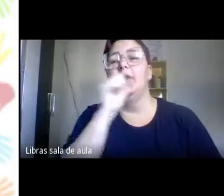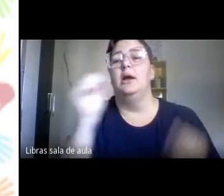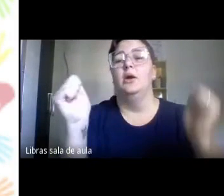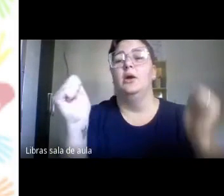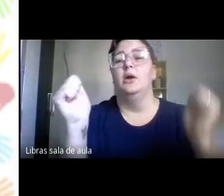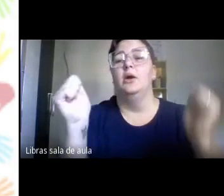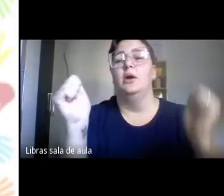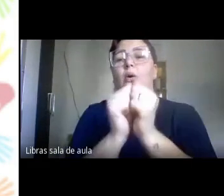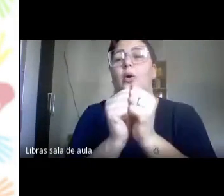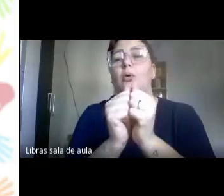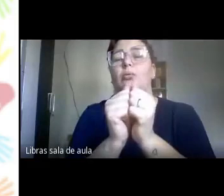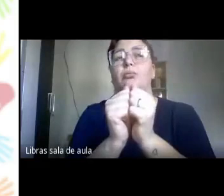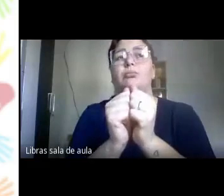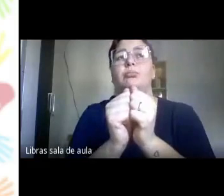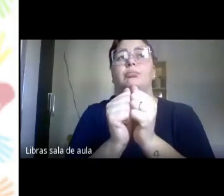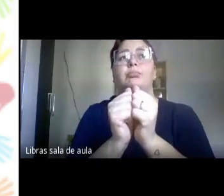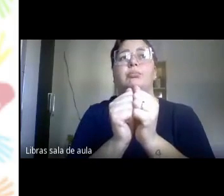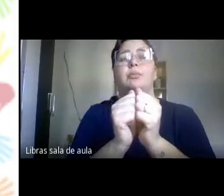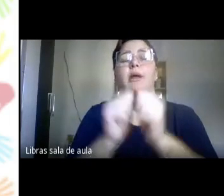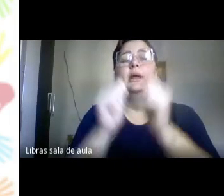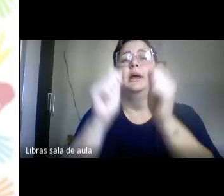Laranja com